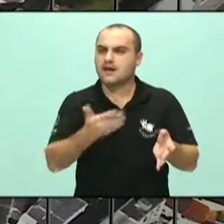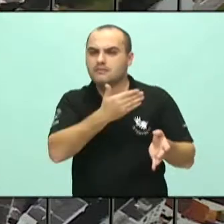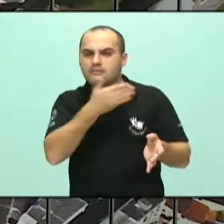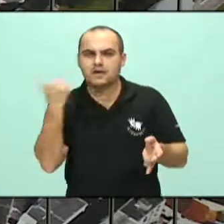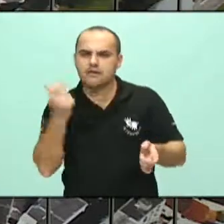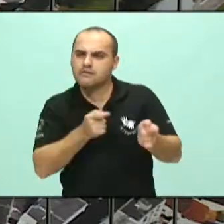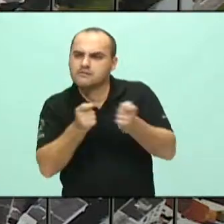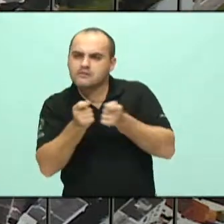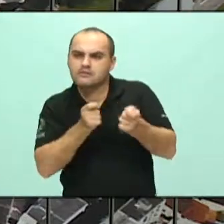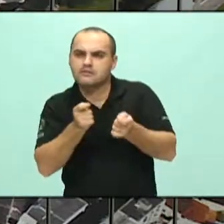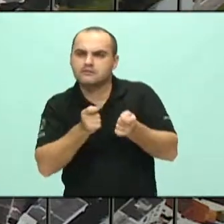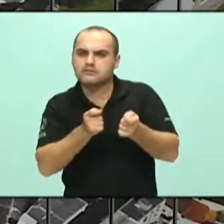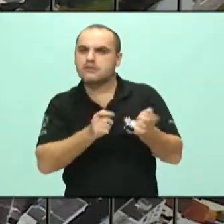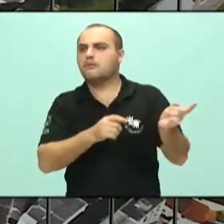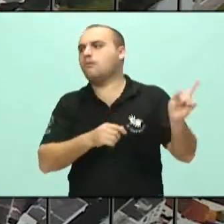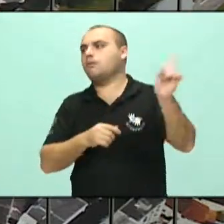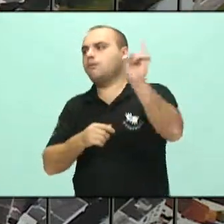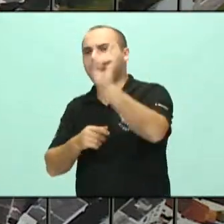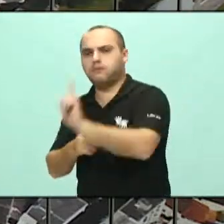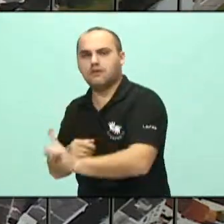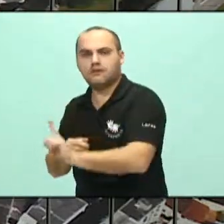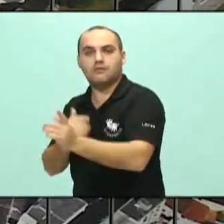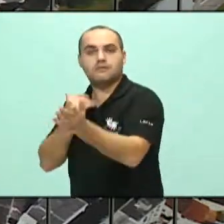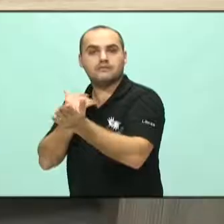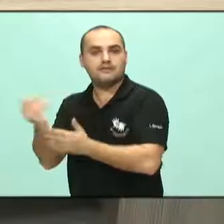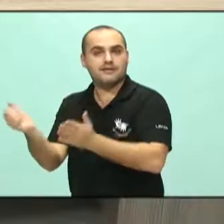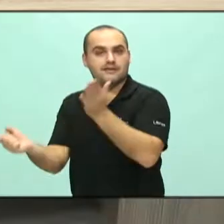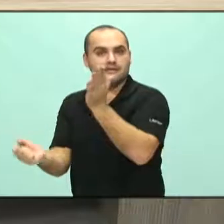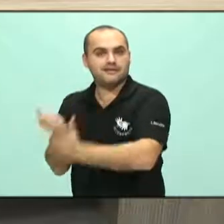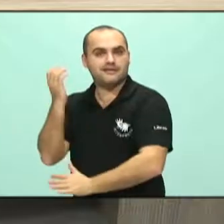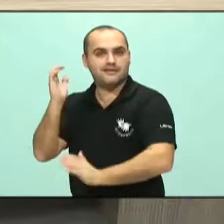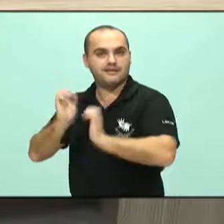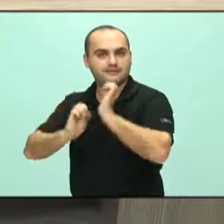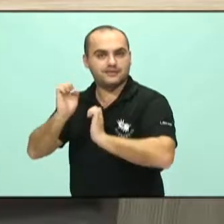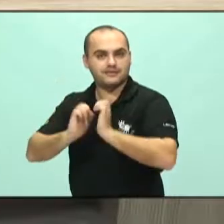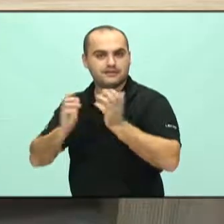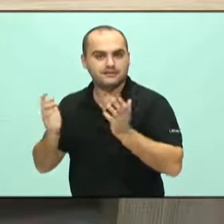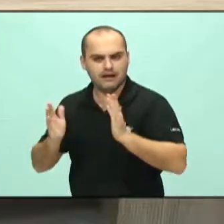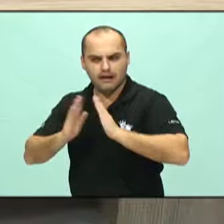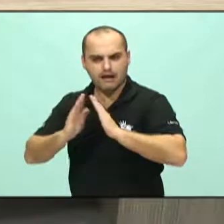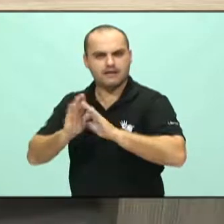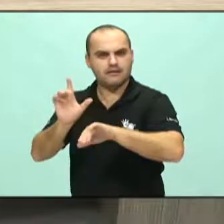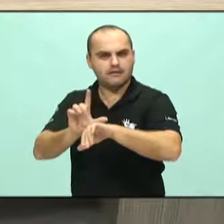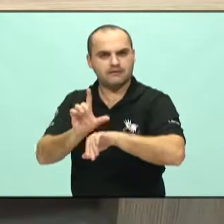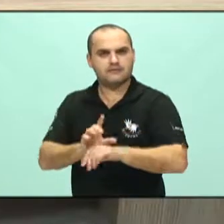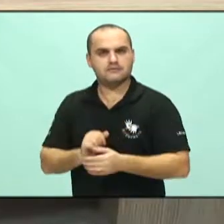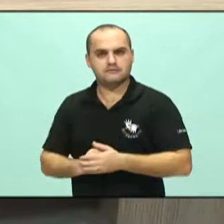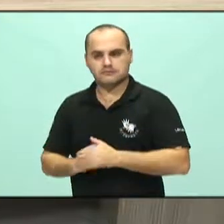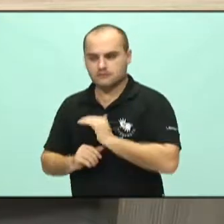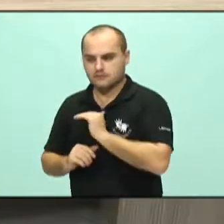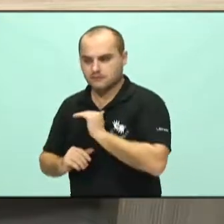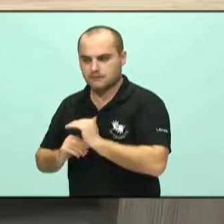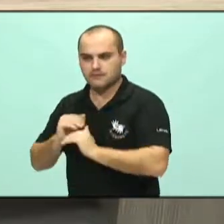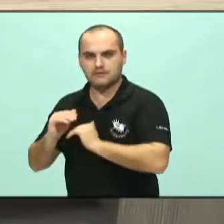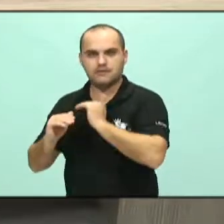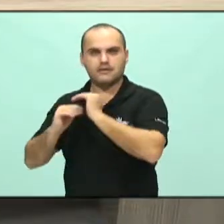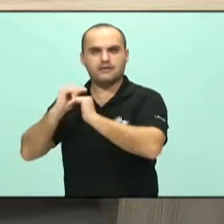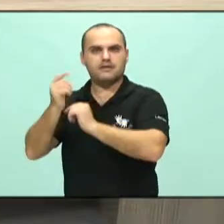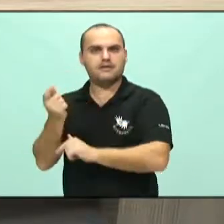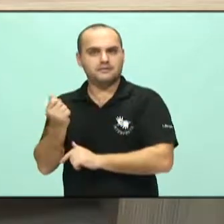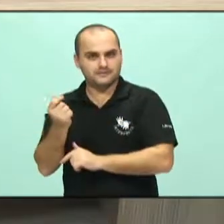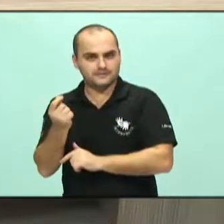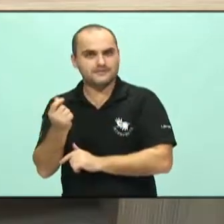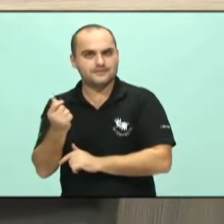para lá. E começaram a montar empresas aqui, casas comerciais lá, e se desenvolveram